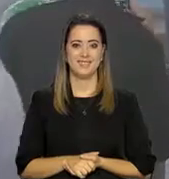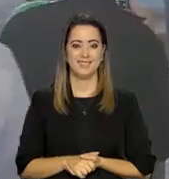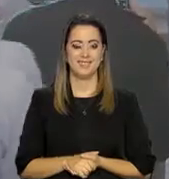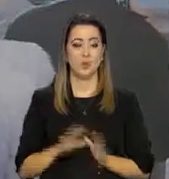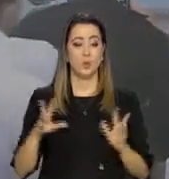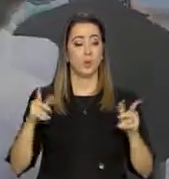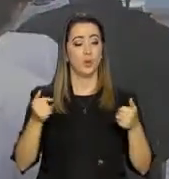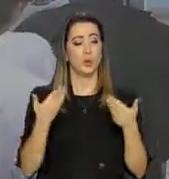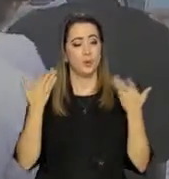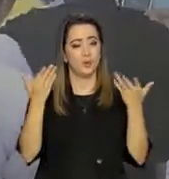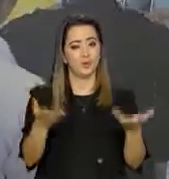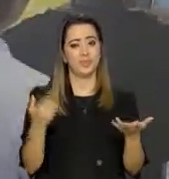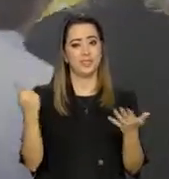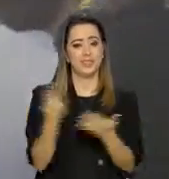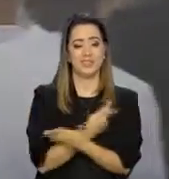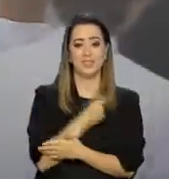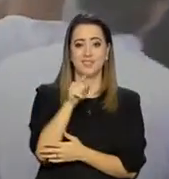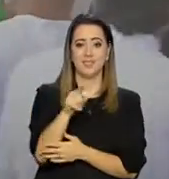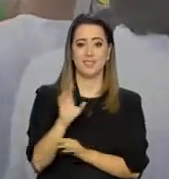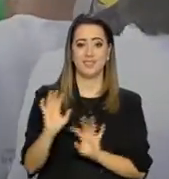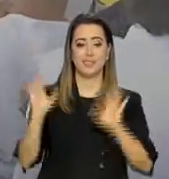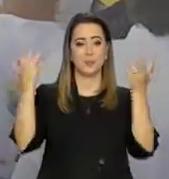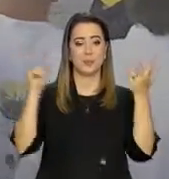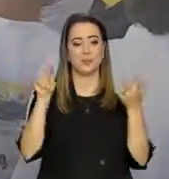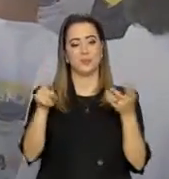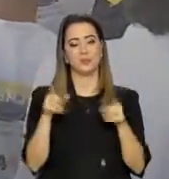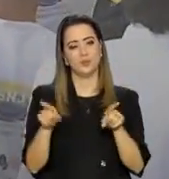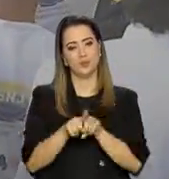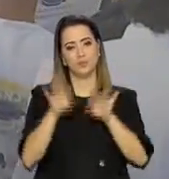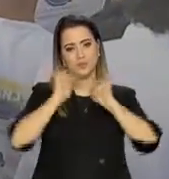Todo este cenário aconteceu na cerimônia